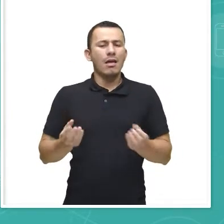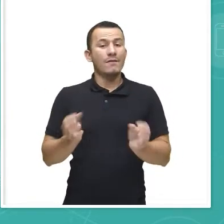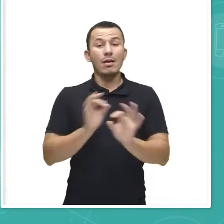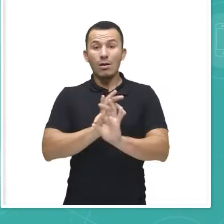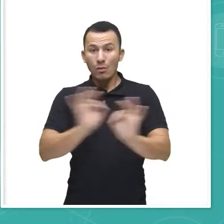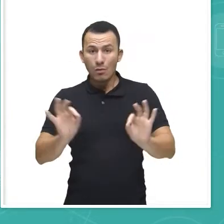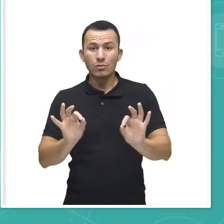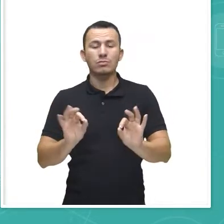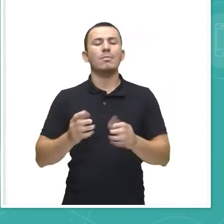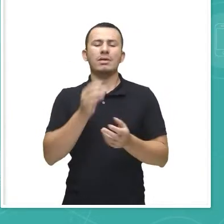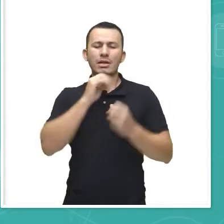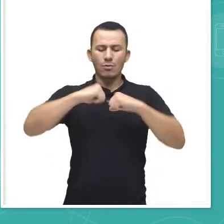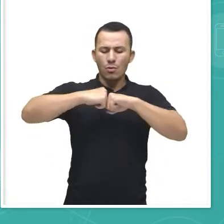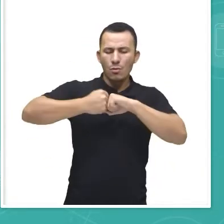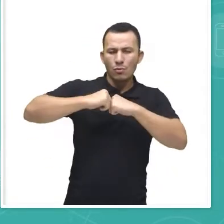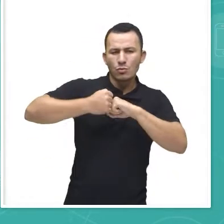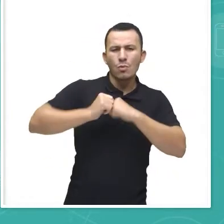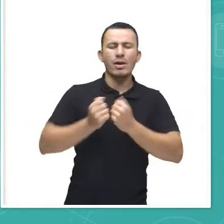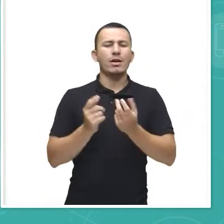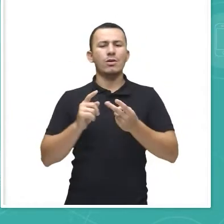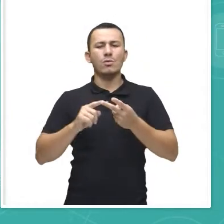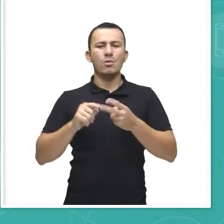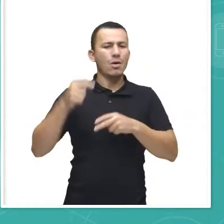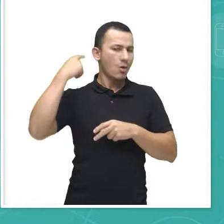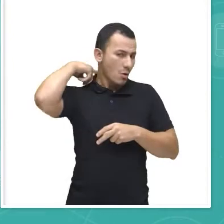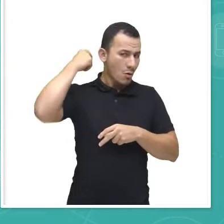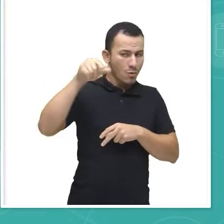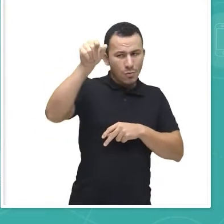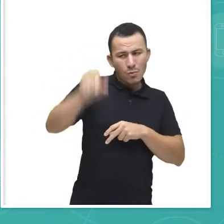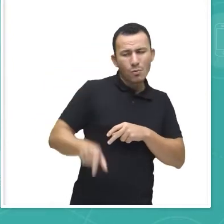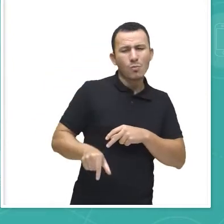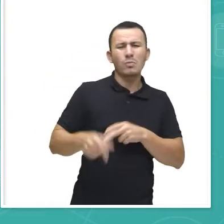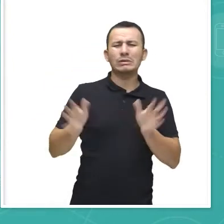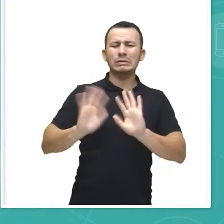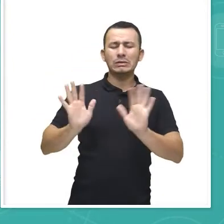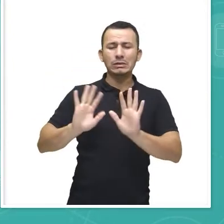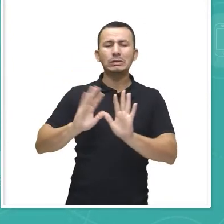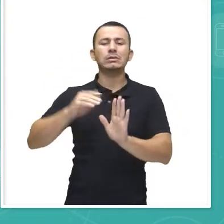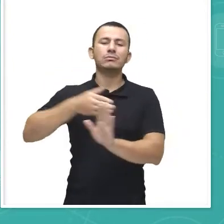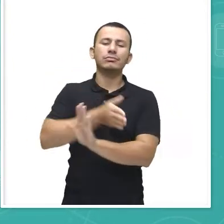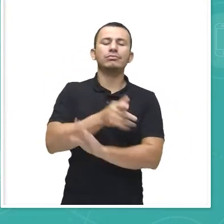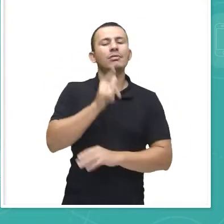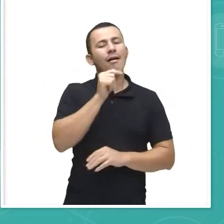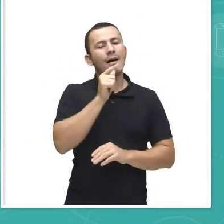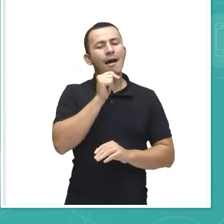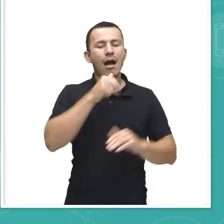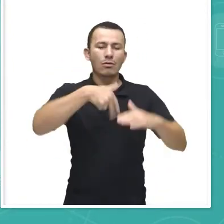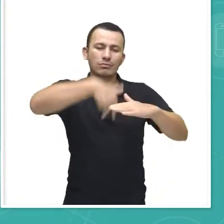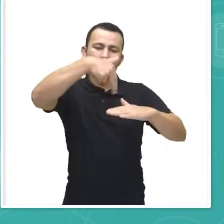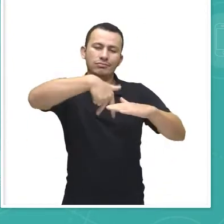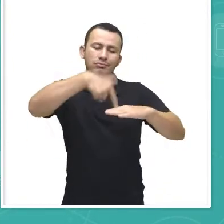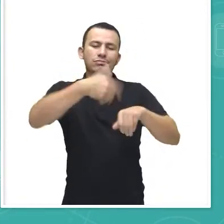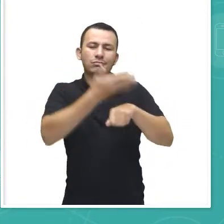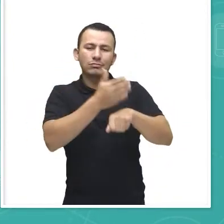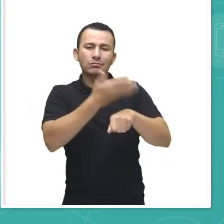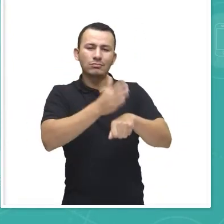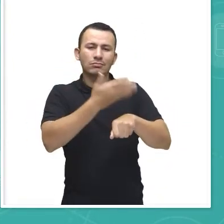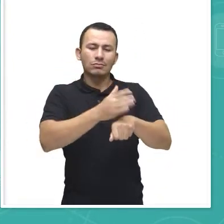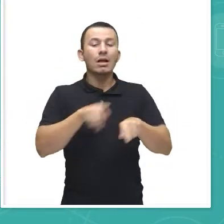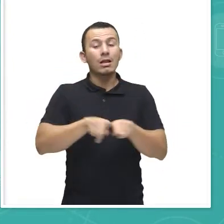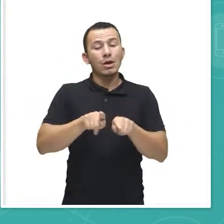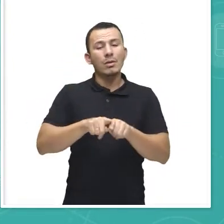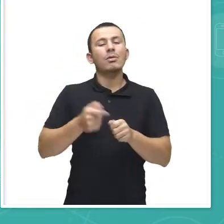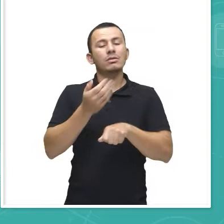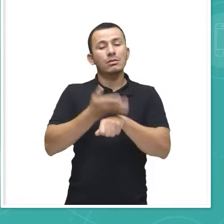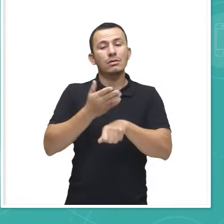do tornozelo, da coluna, certo? E aí você trabalha bastante a força, a capacidade